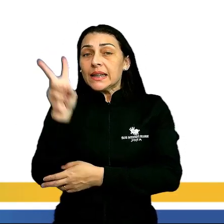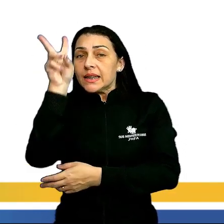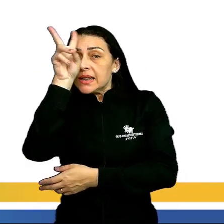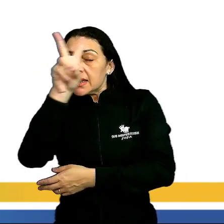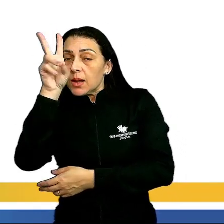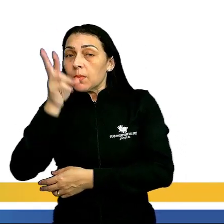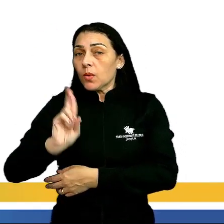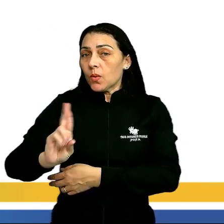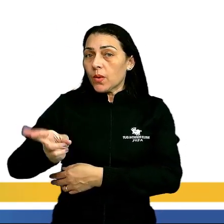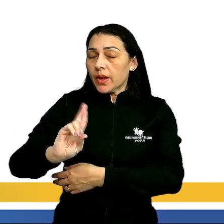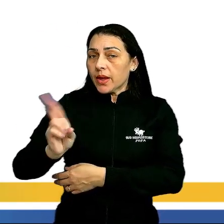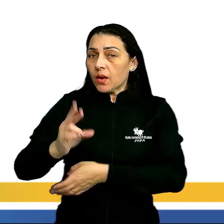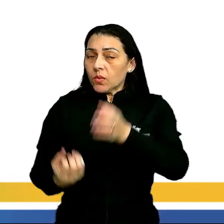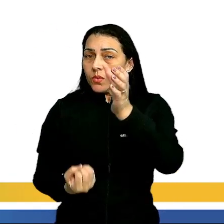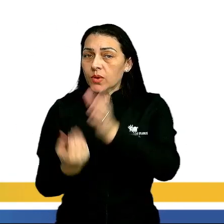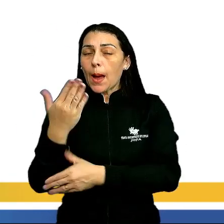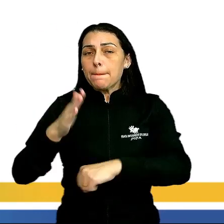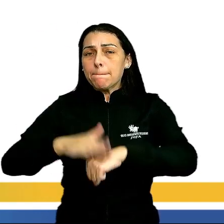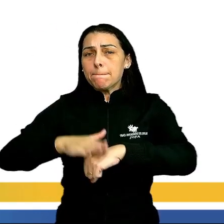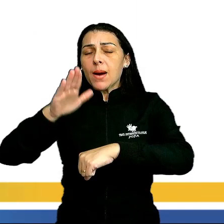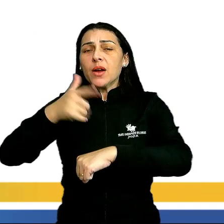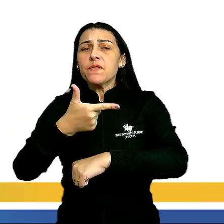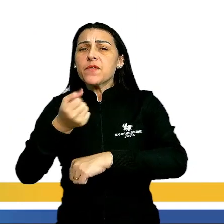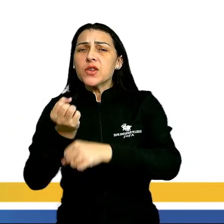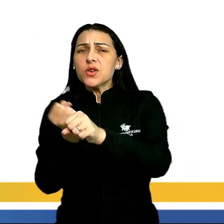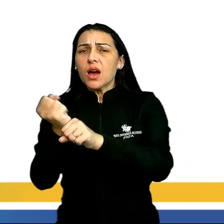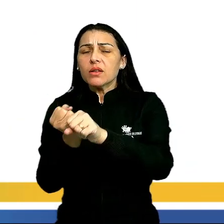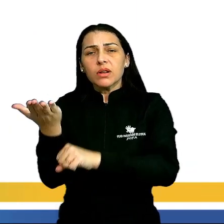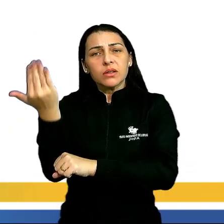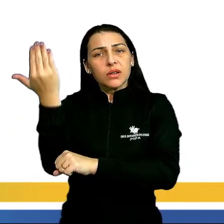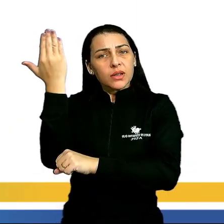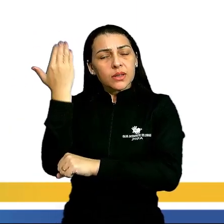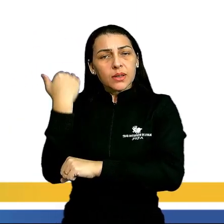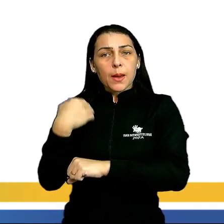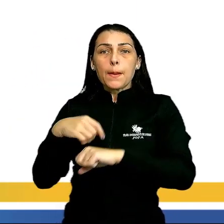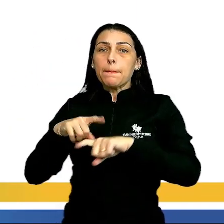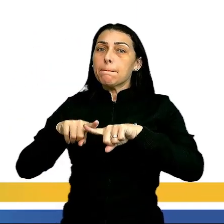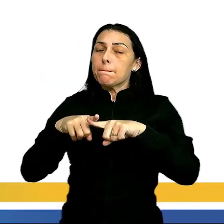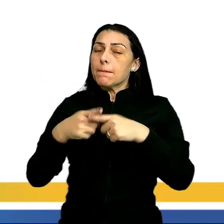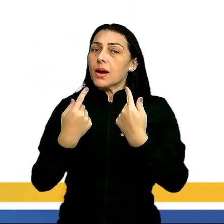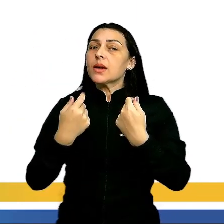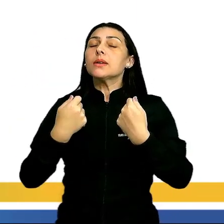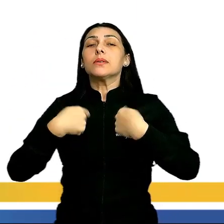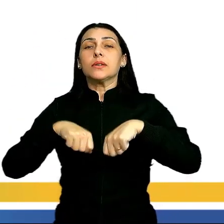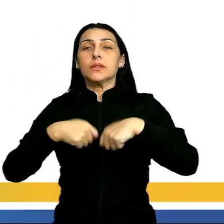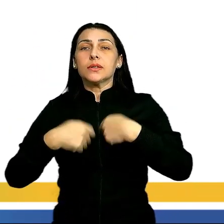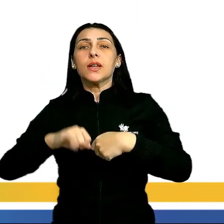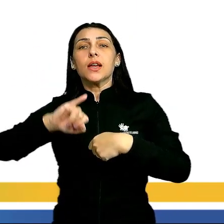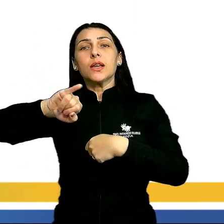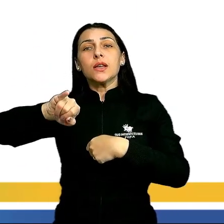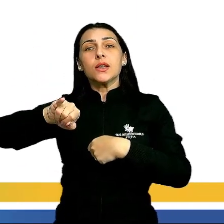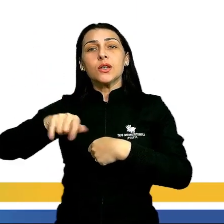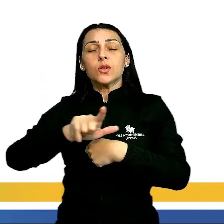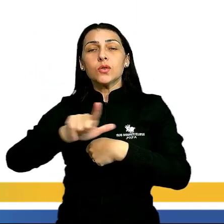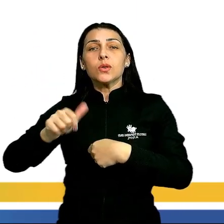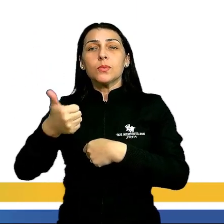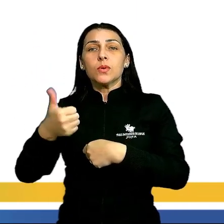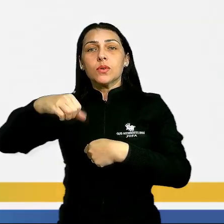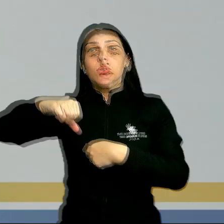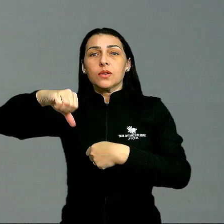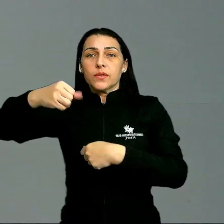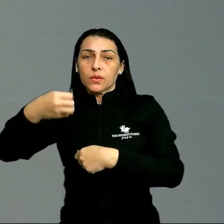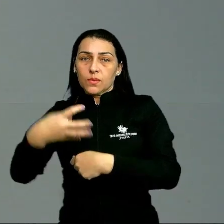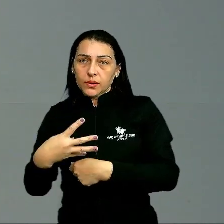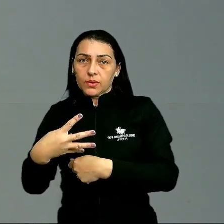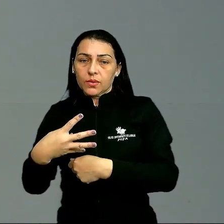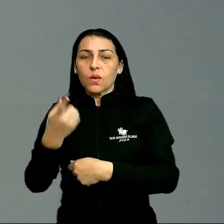Recorde-se que o real foi lançado há mais de 20 anos, mais precisamente em julho de